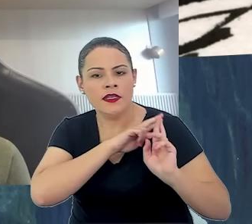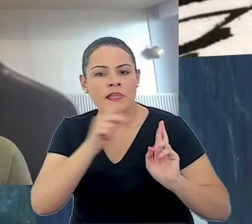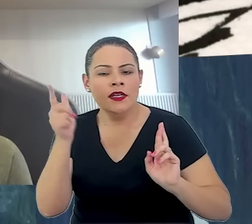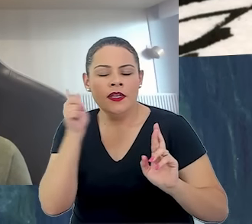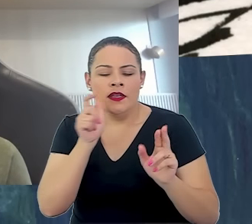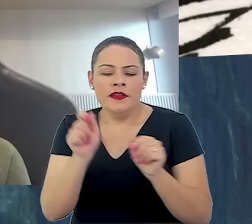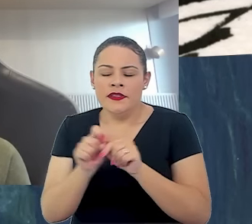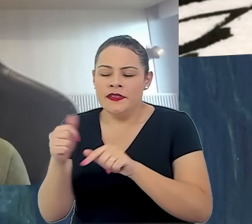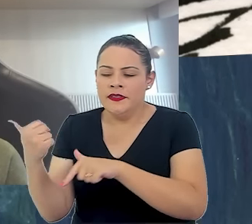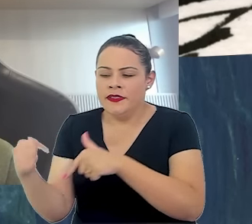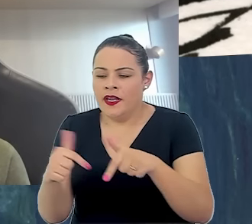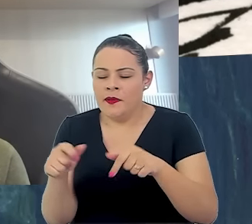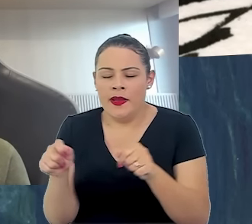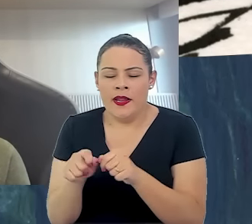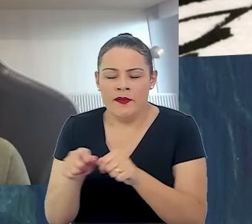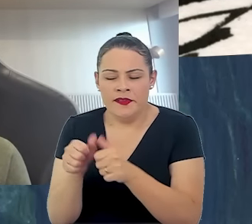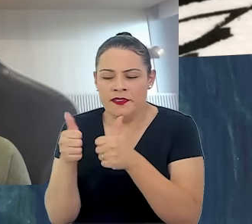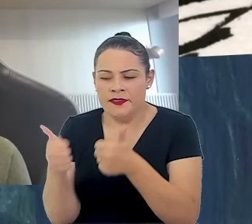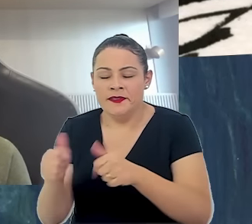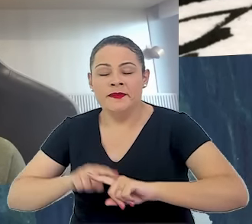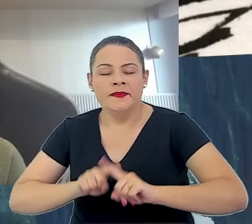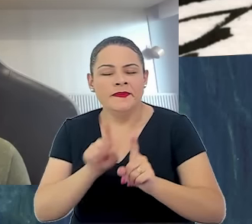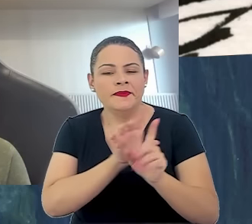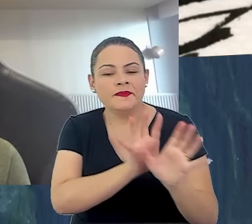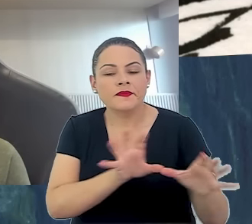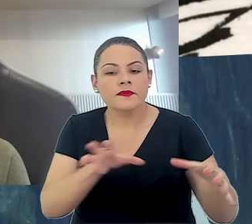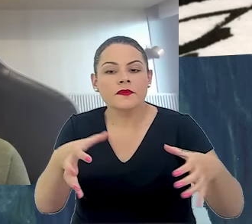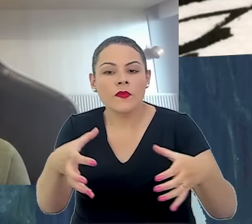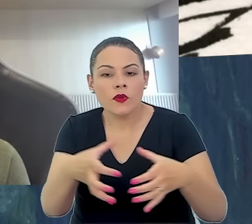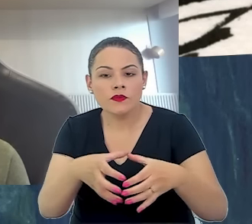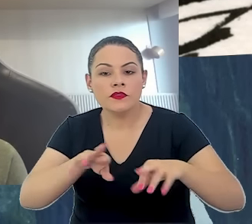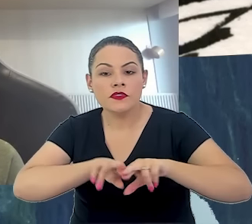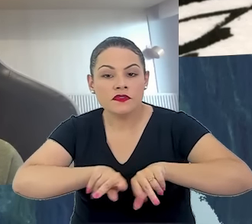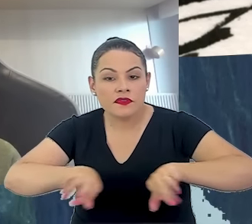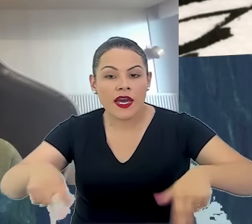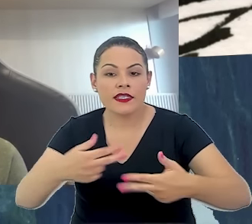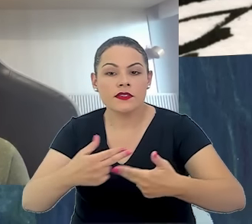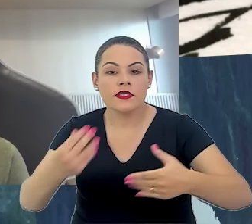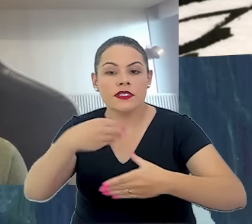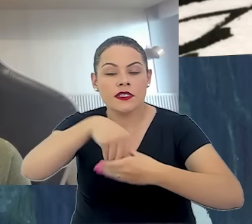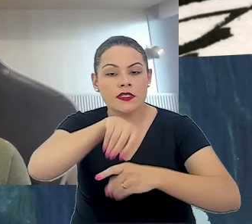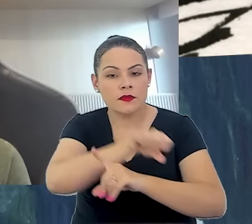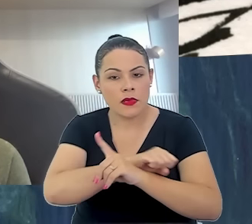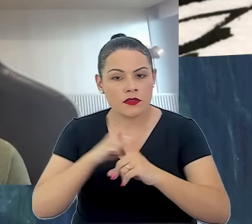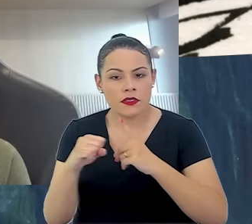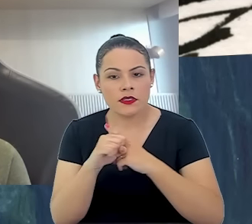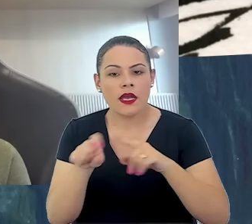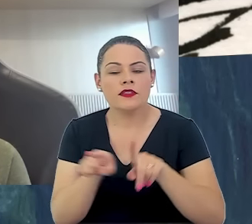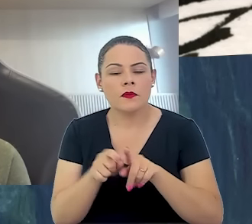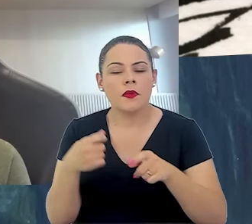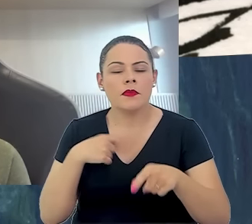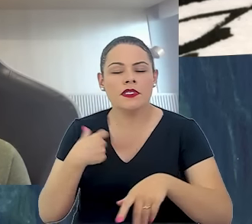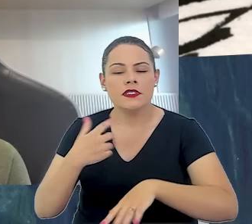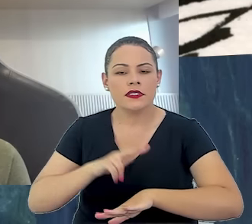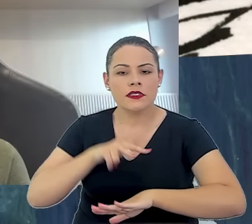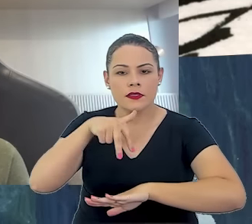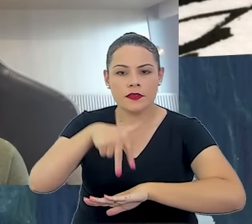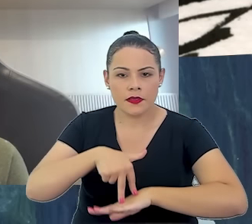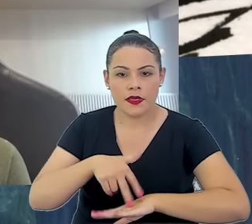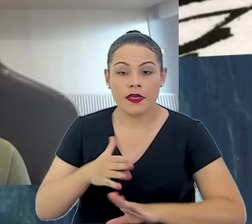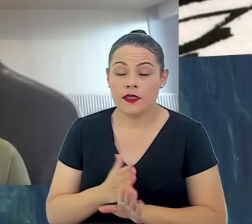eh de trabalho a fazer mas é o conjunto de atores na sociedade que tem também que se mobilizar Então existe